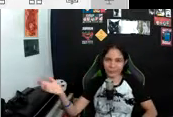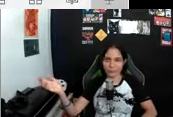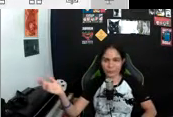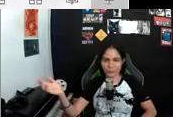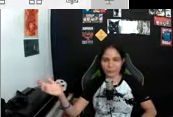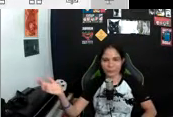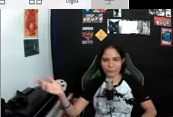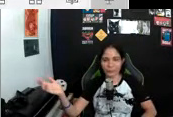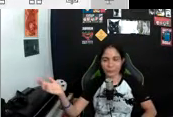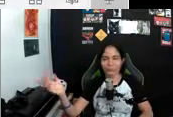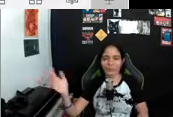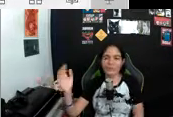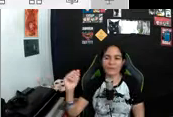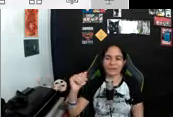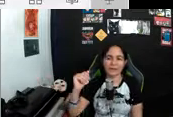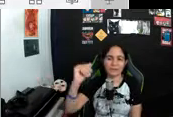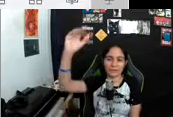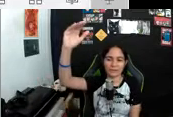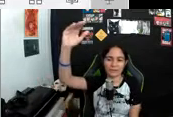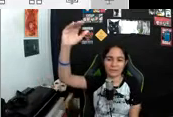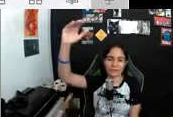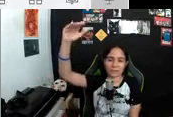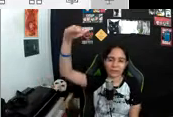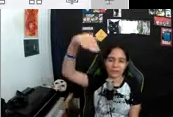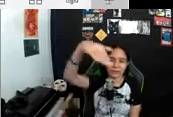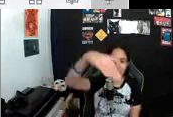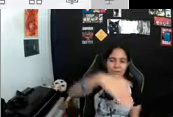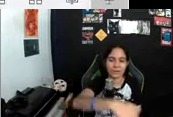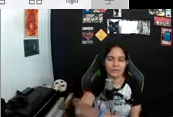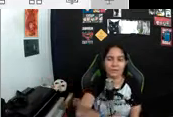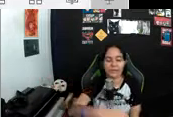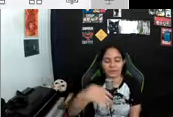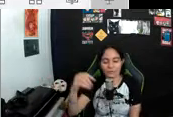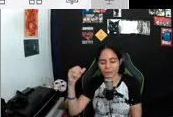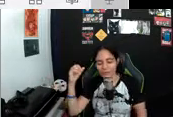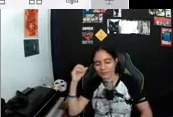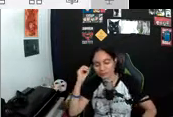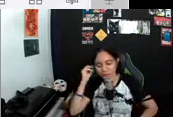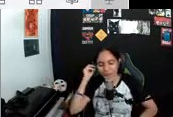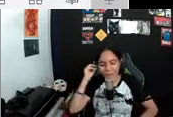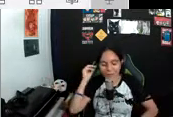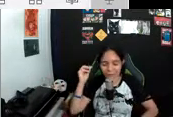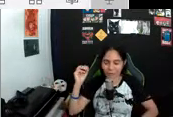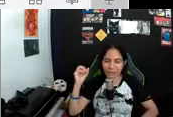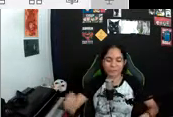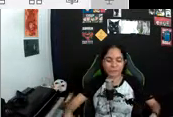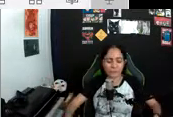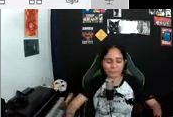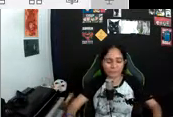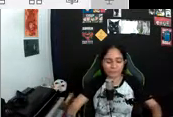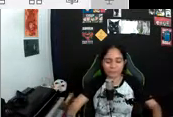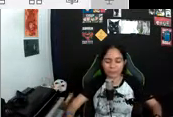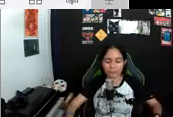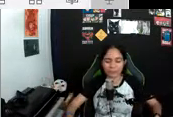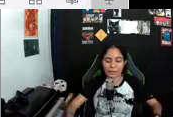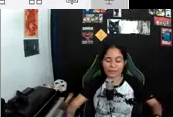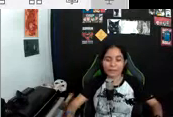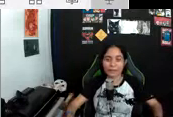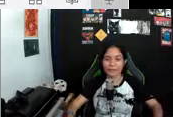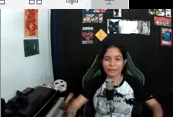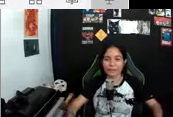não é um país de primeiro mundo, né? A gente estava em desenvolvimento, agora a gente está caindo, né? Cada vez mais para um abismo sem